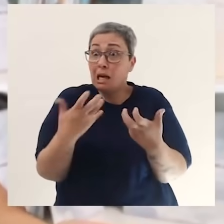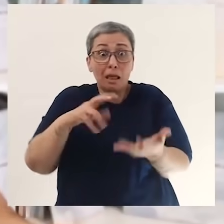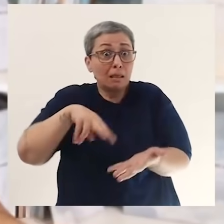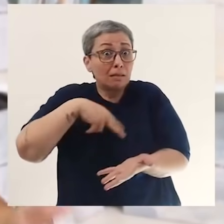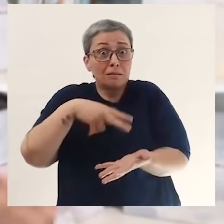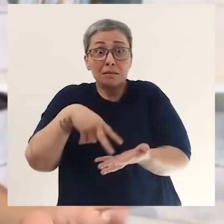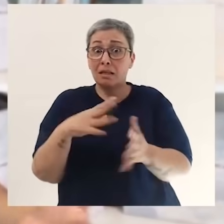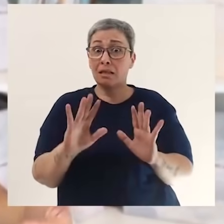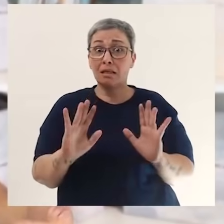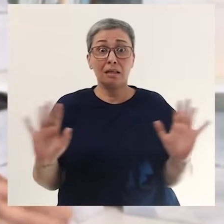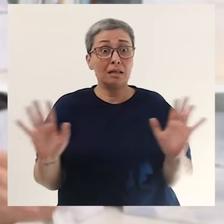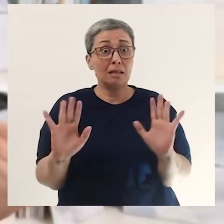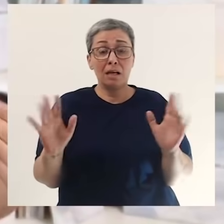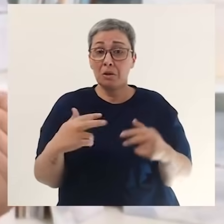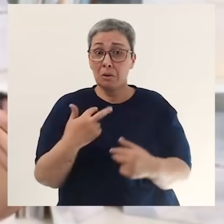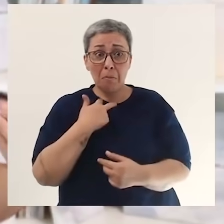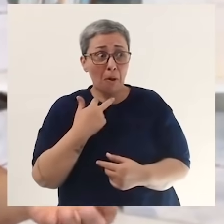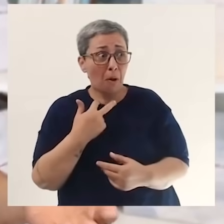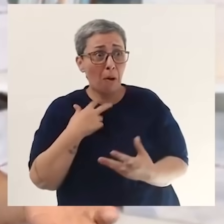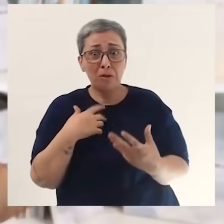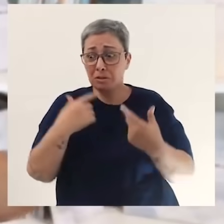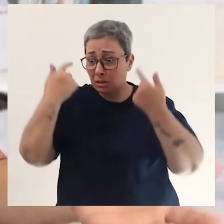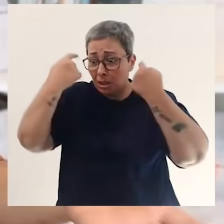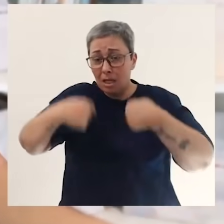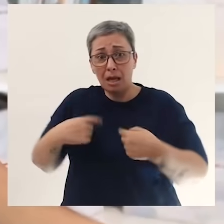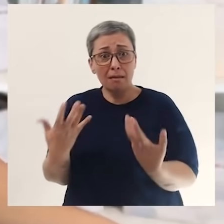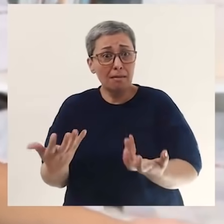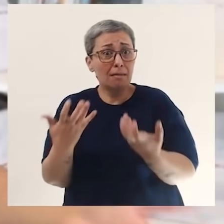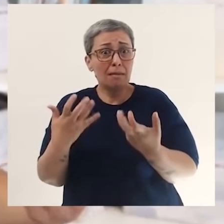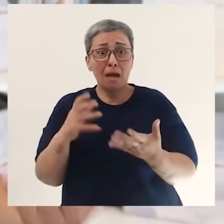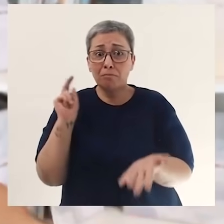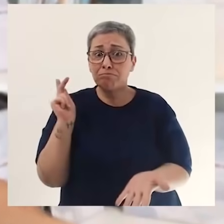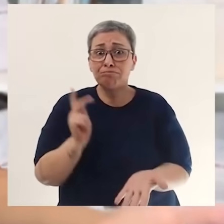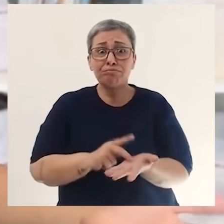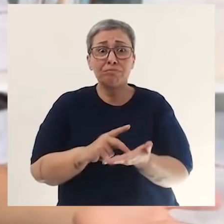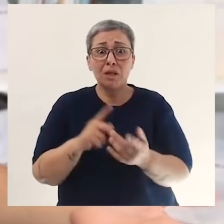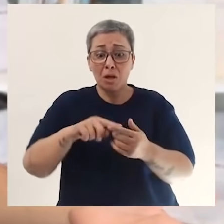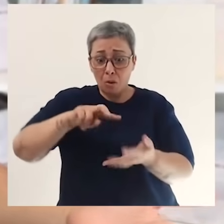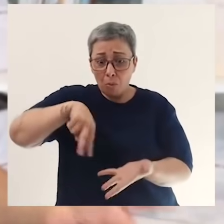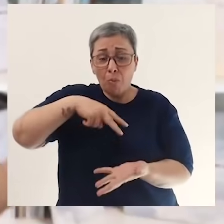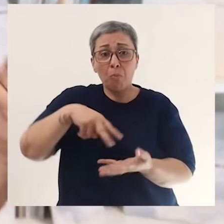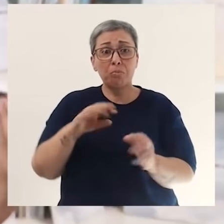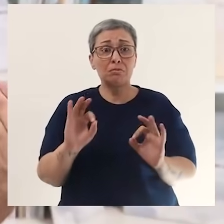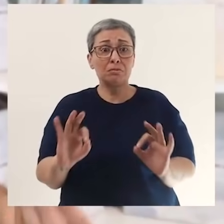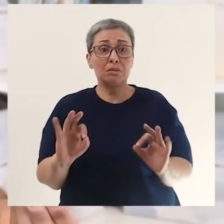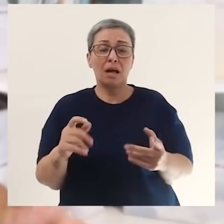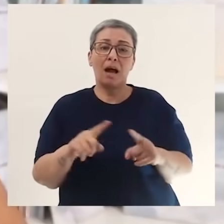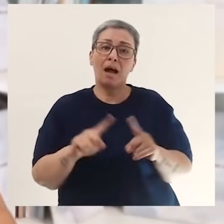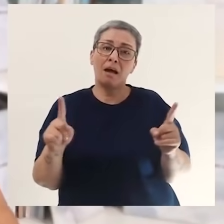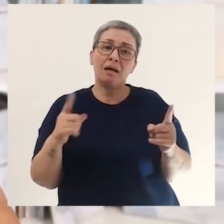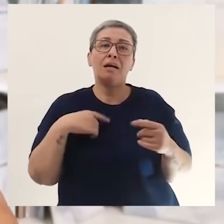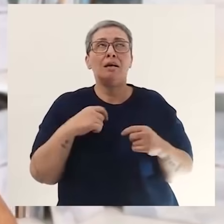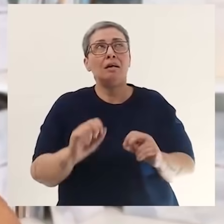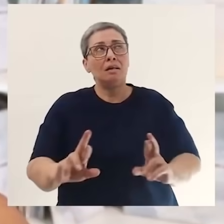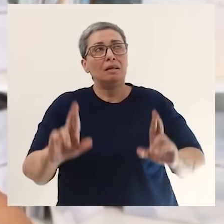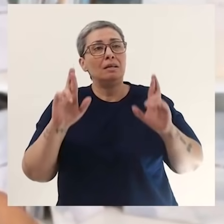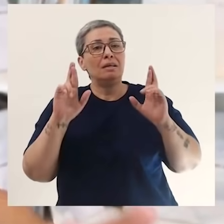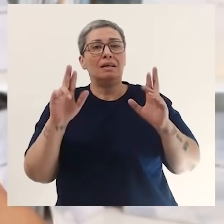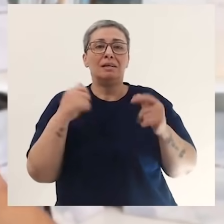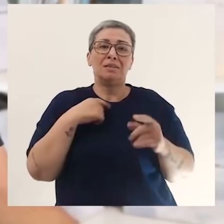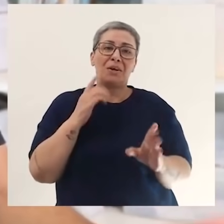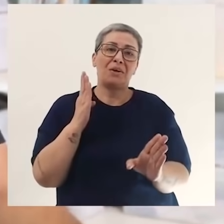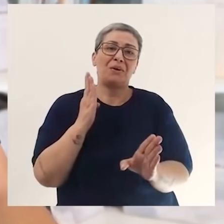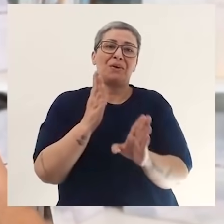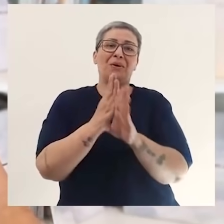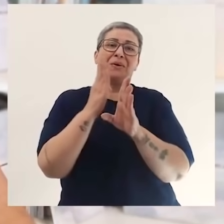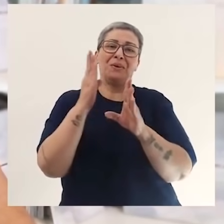dançar. Ele não pode ser quem ele deseja ser, de fato quem? Um bailarino? Ainda bem que ele encontrou